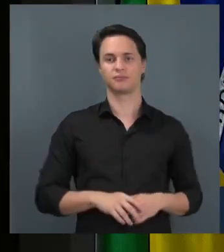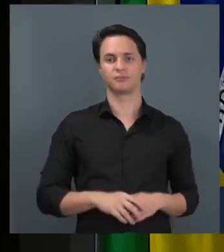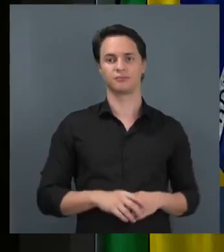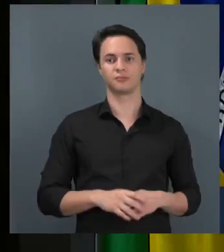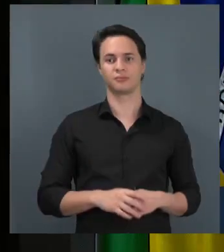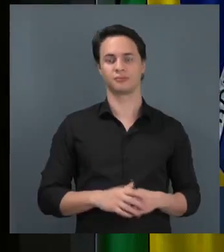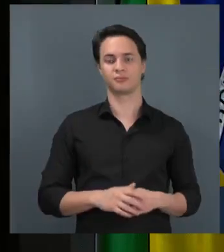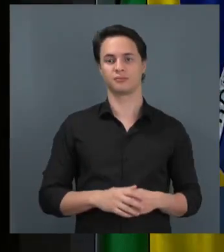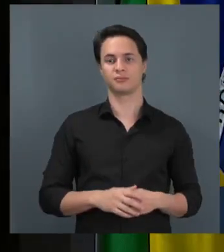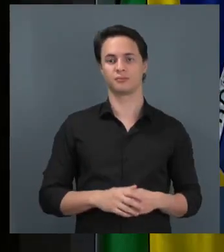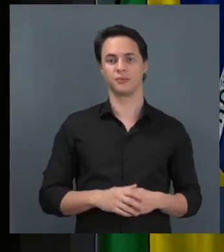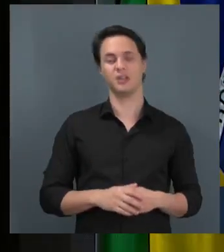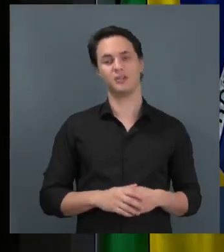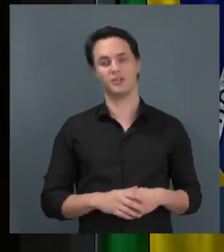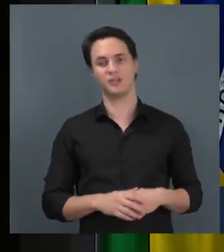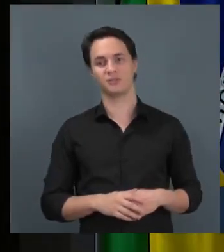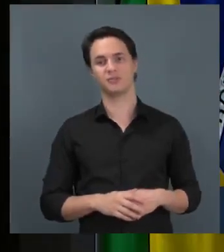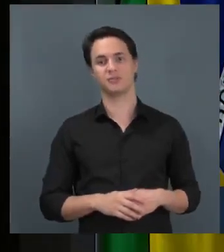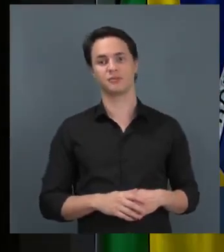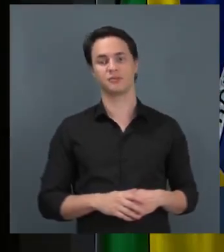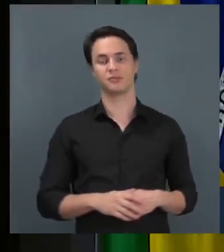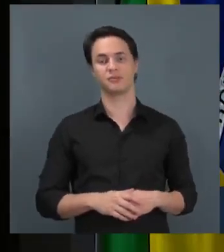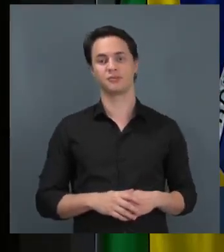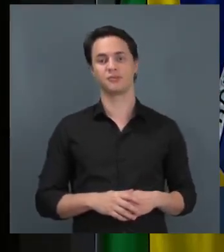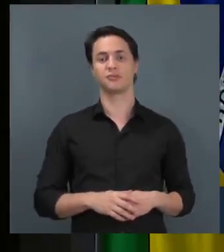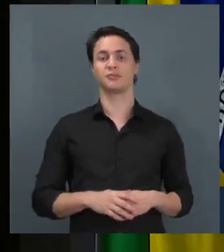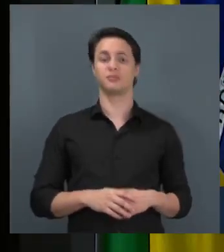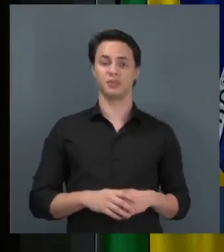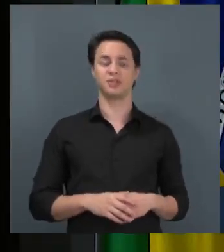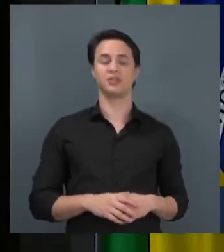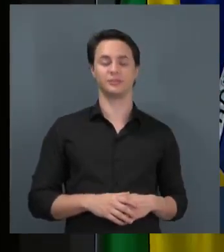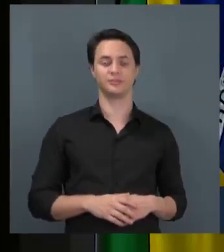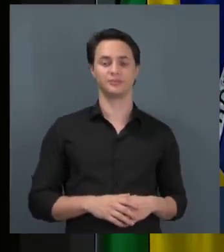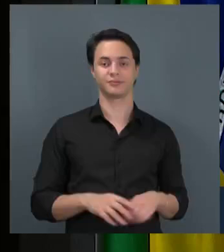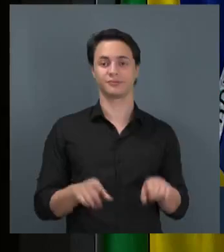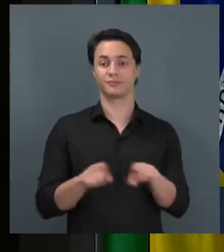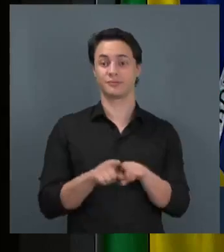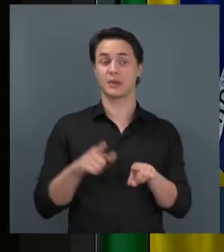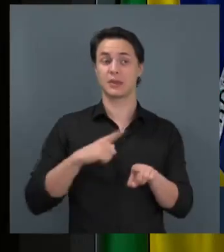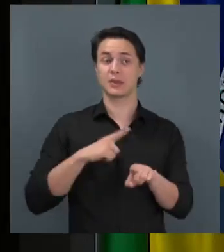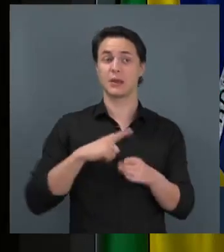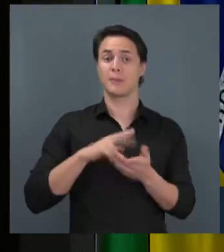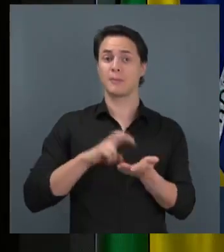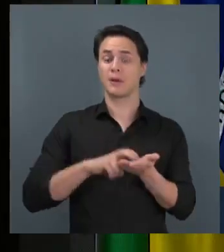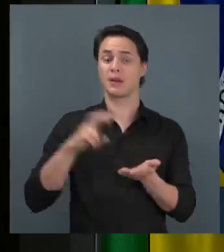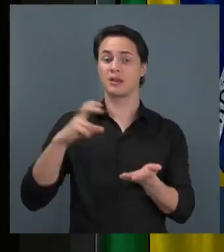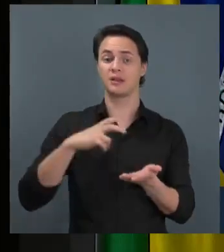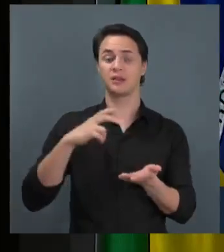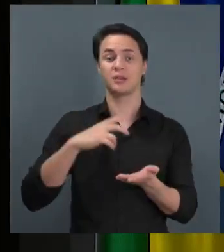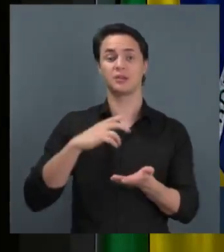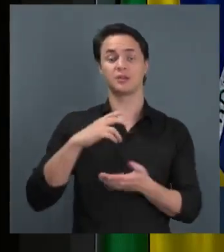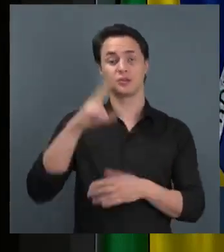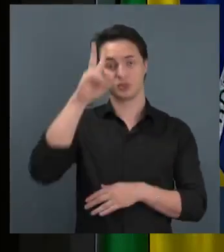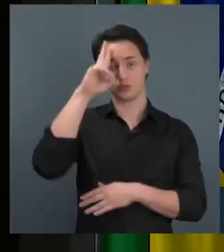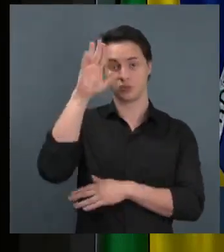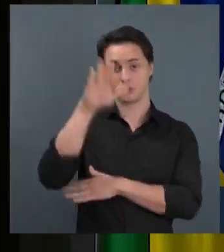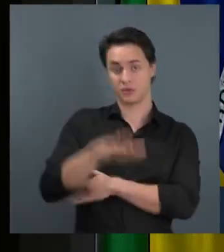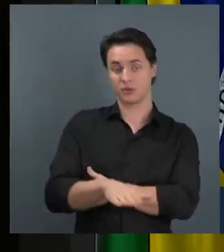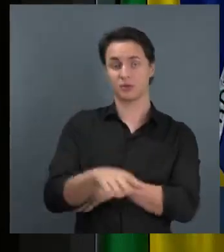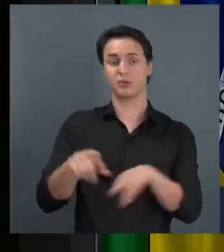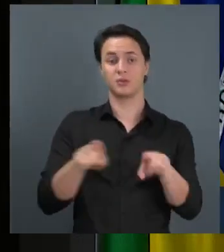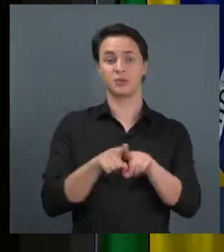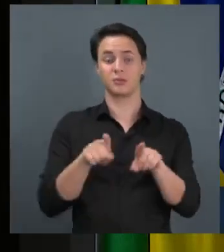presidente Milei. Posteriormente, isso foi pela manhã, na segunda pela manhã, na segunda à tarde nós fomos aos